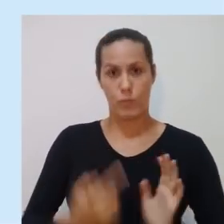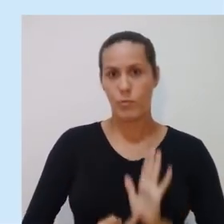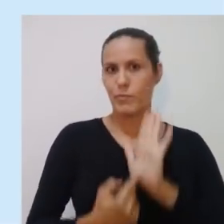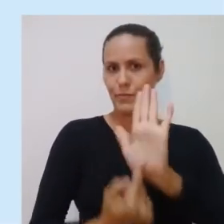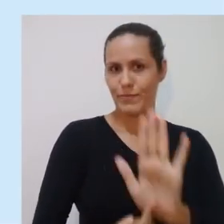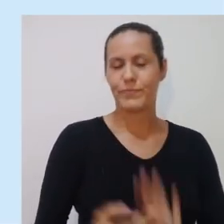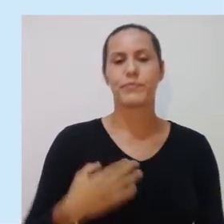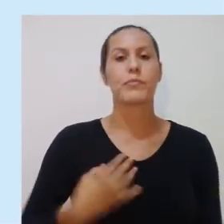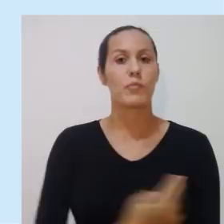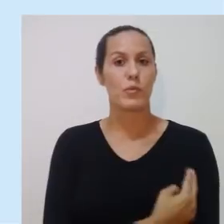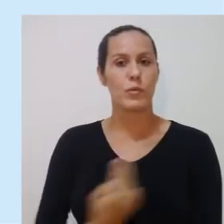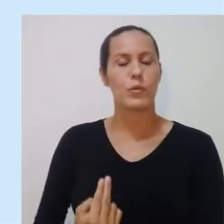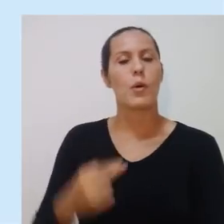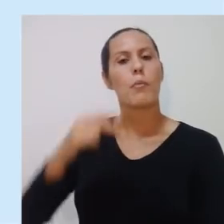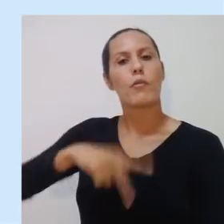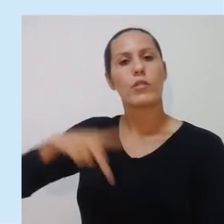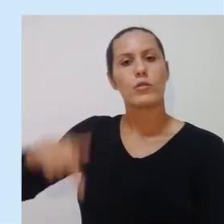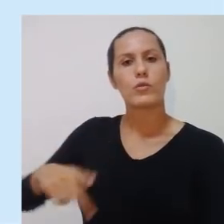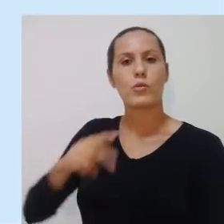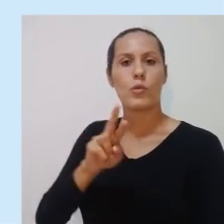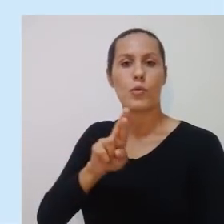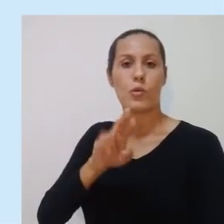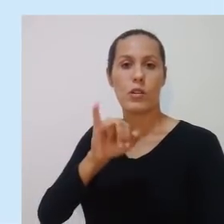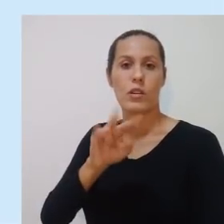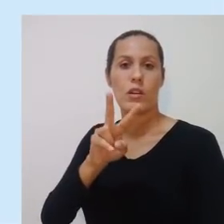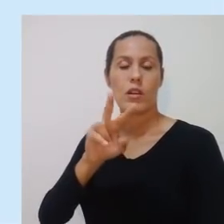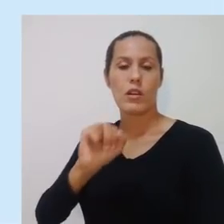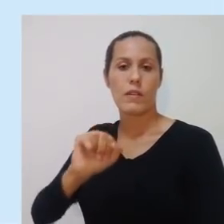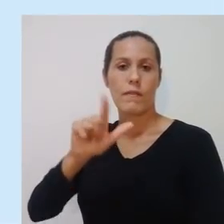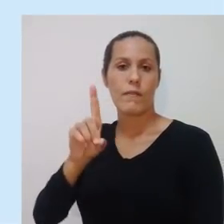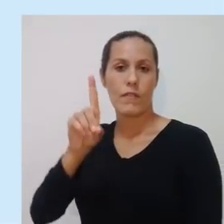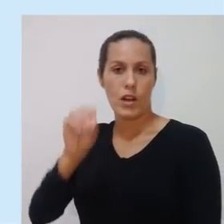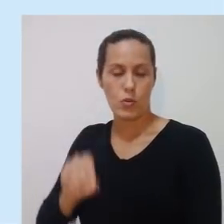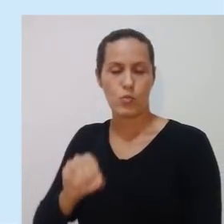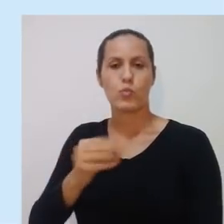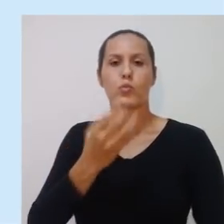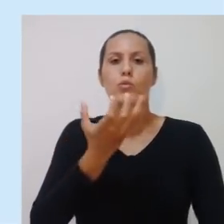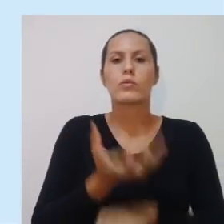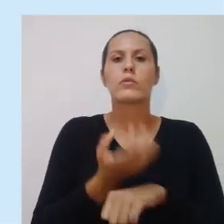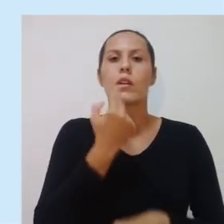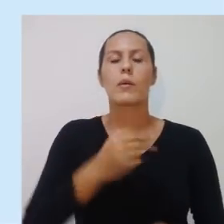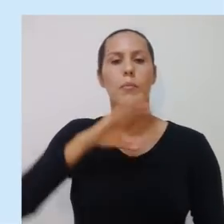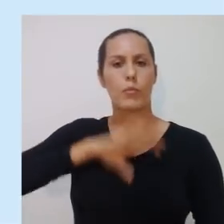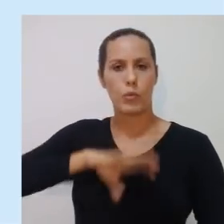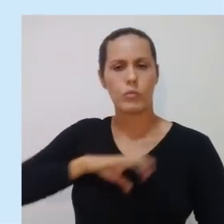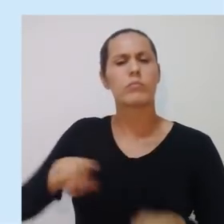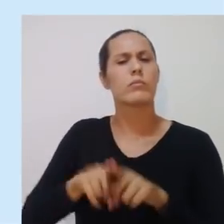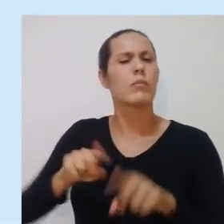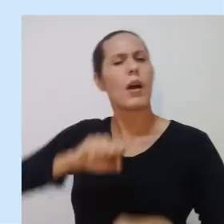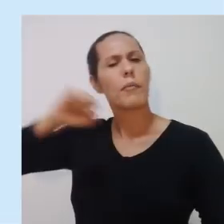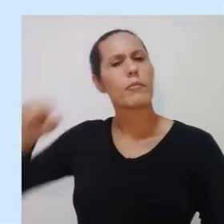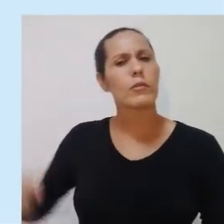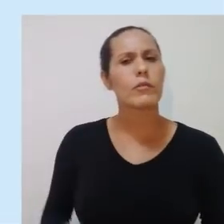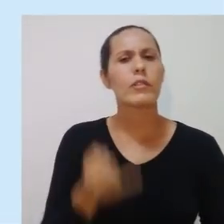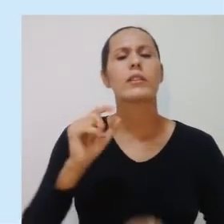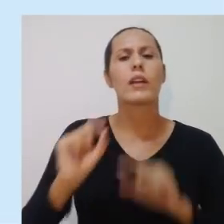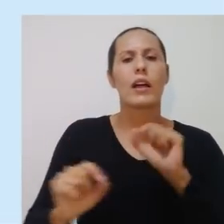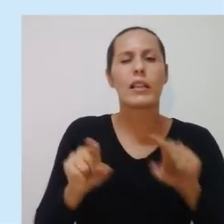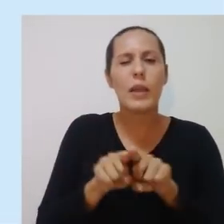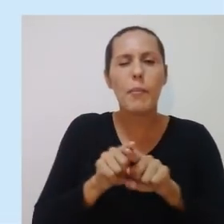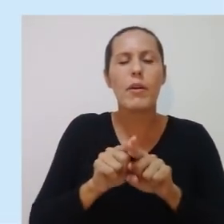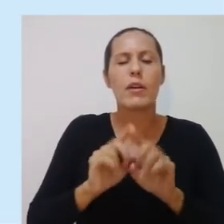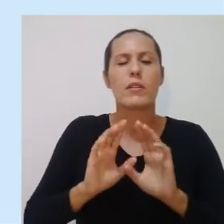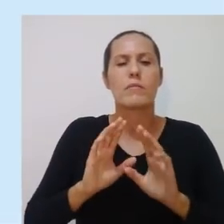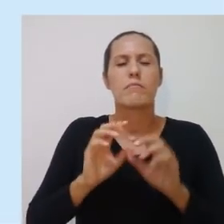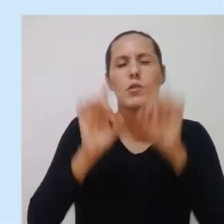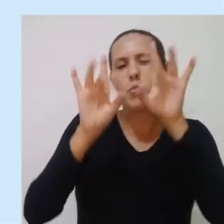bem-vindos. Deixa eu me apresentar, não é? Eu sou o professor Rivaldo Dantas, de Língua Portuguesa. Quero aproveitar para dar